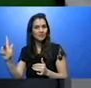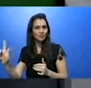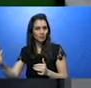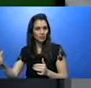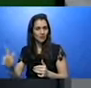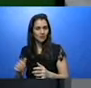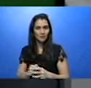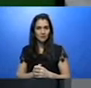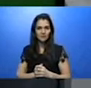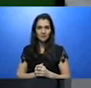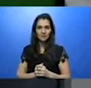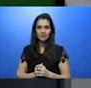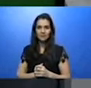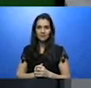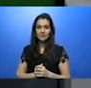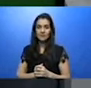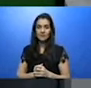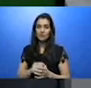balança.